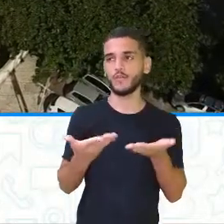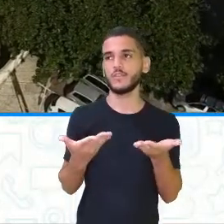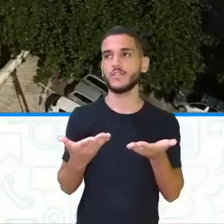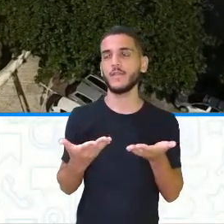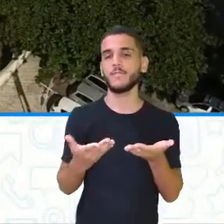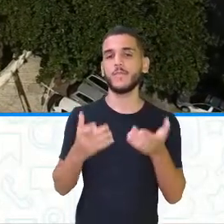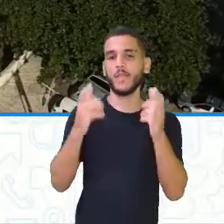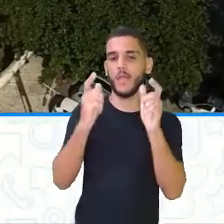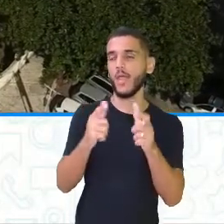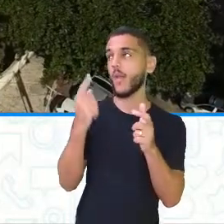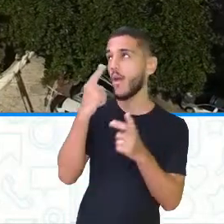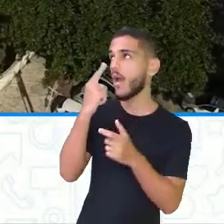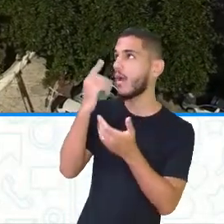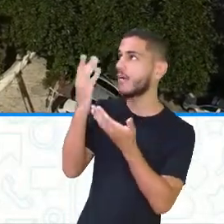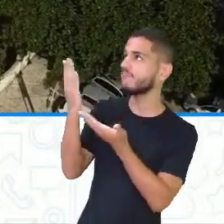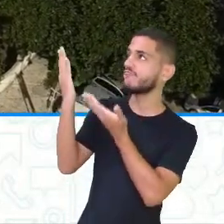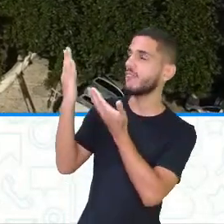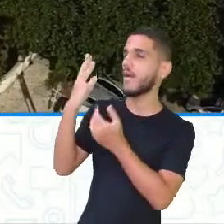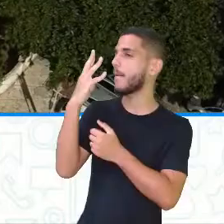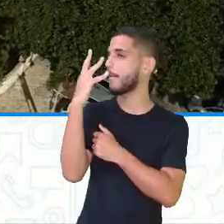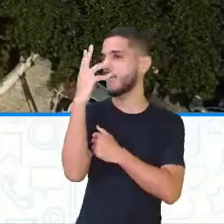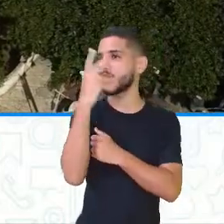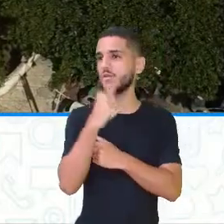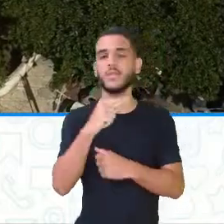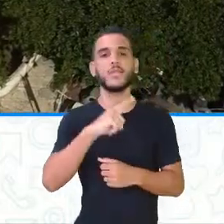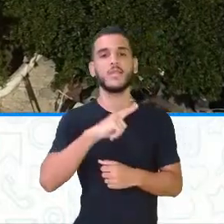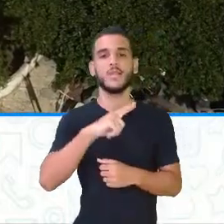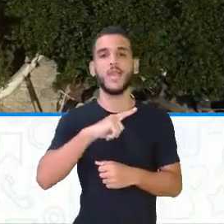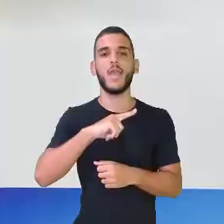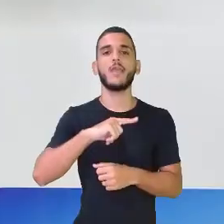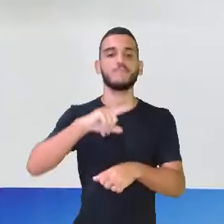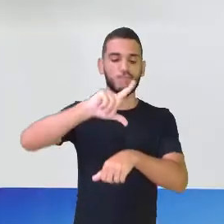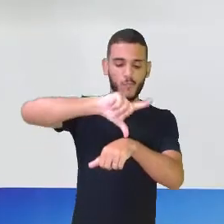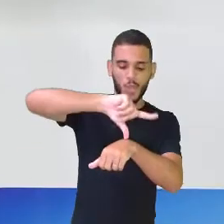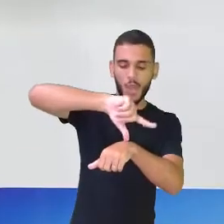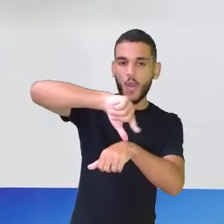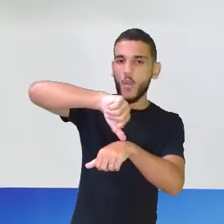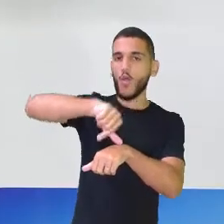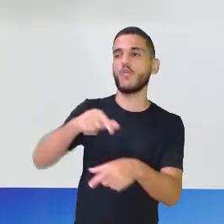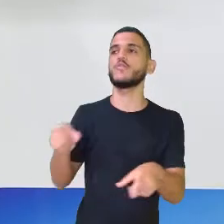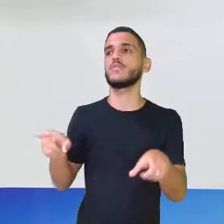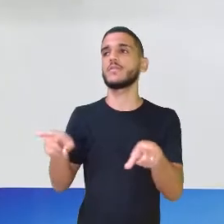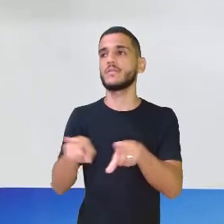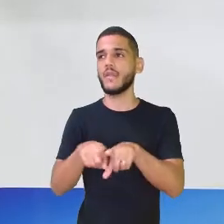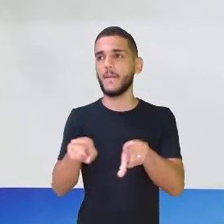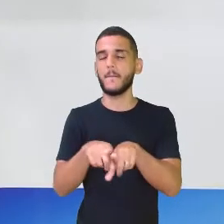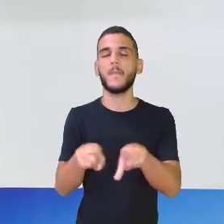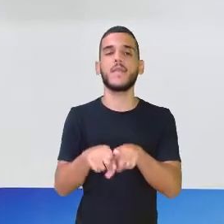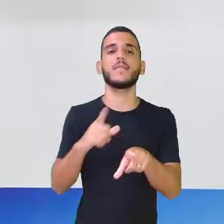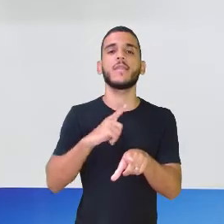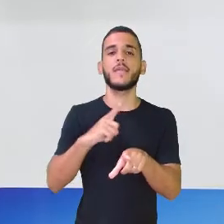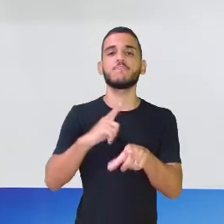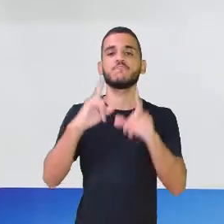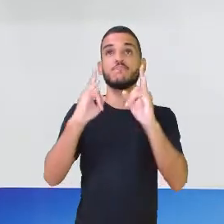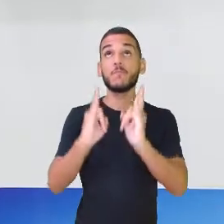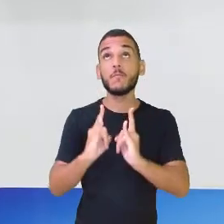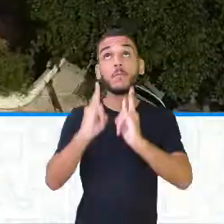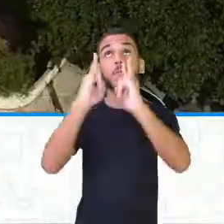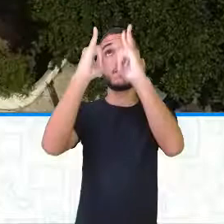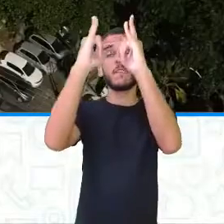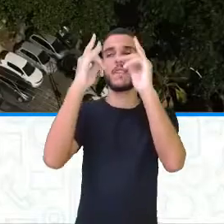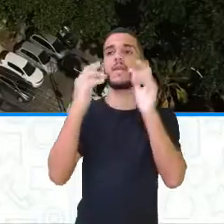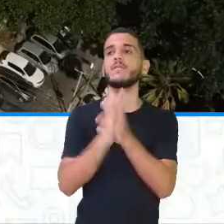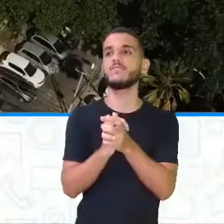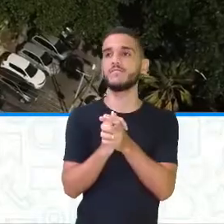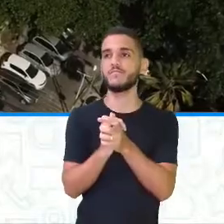ó, que tem um reloginho aqui em cima a gente está vendo essa torre alta, elevada. Por que ele era um